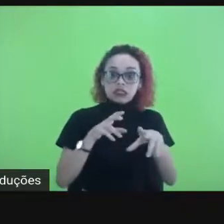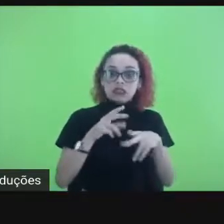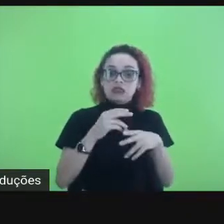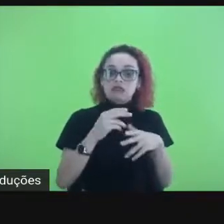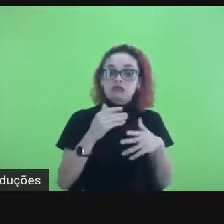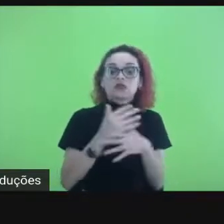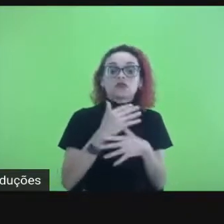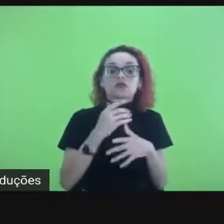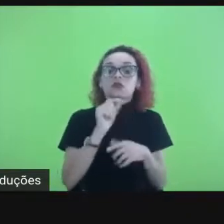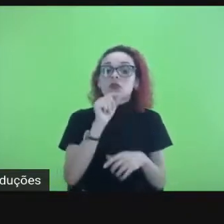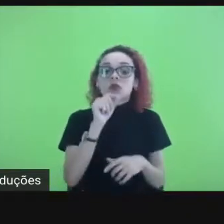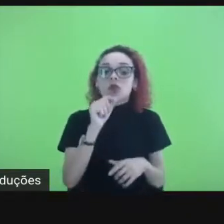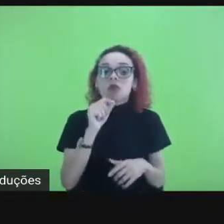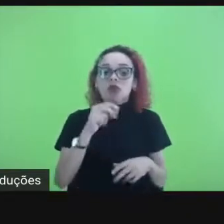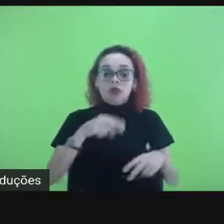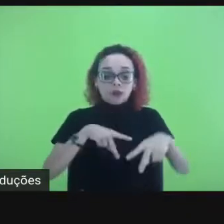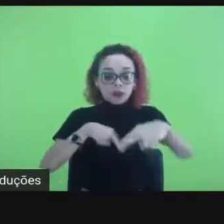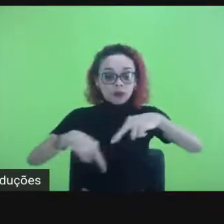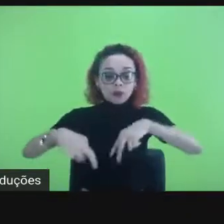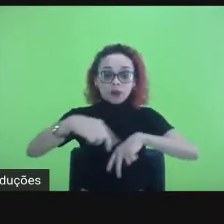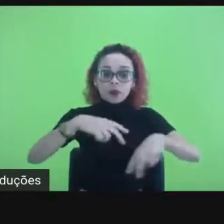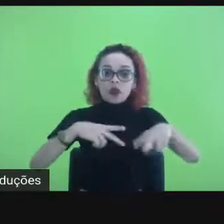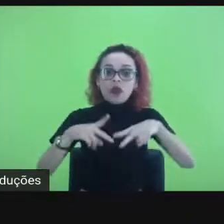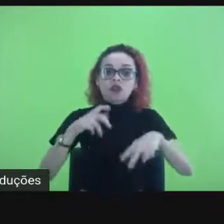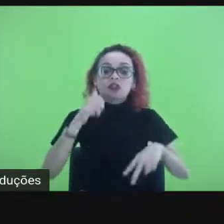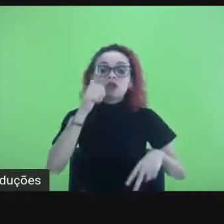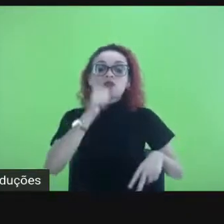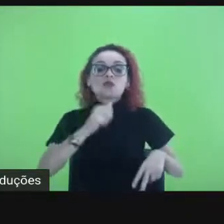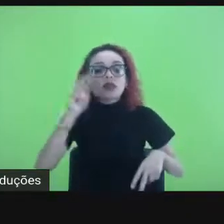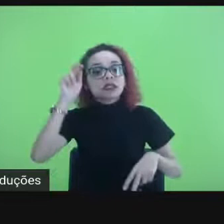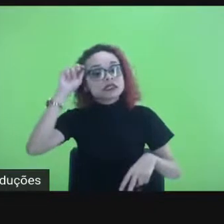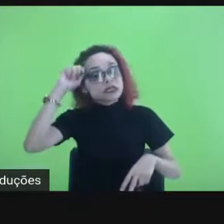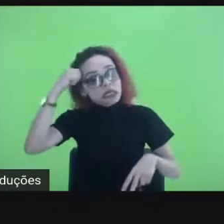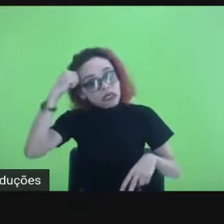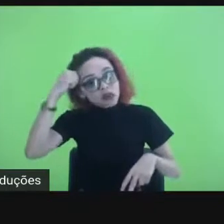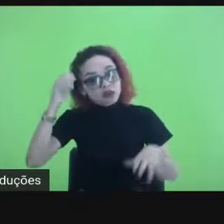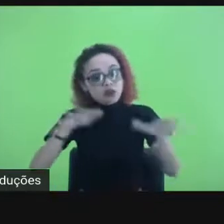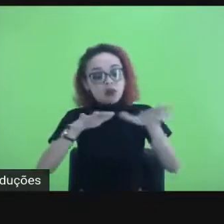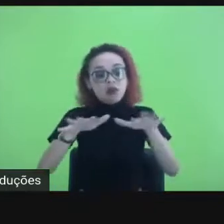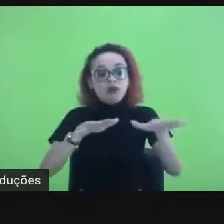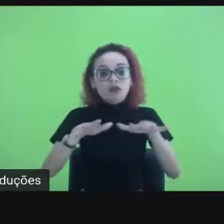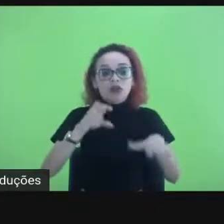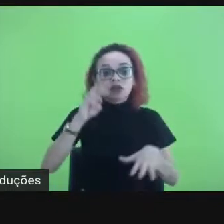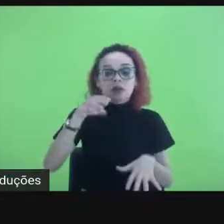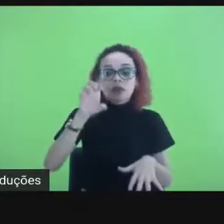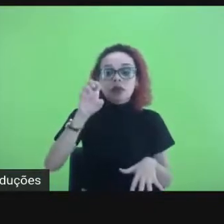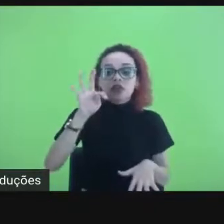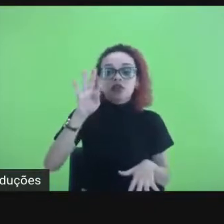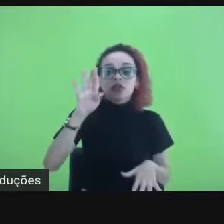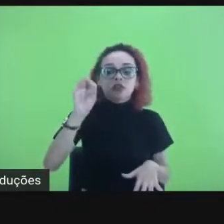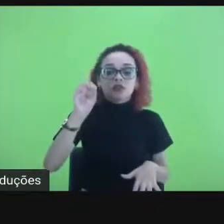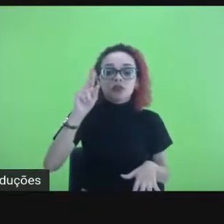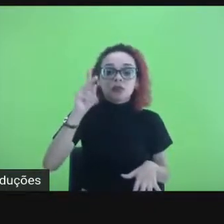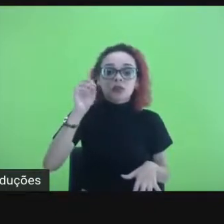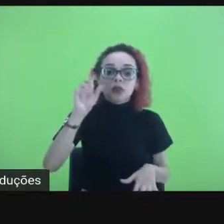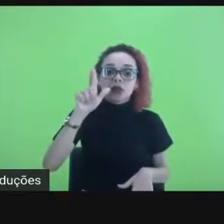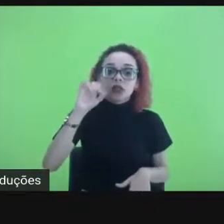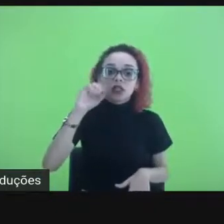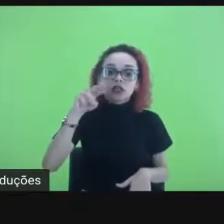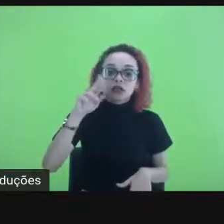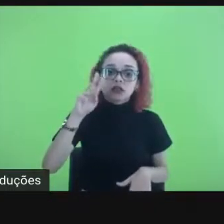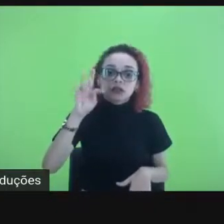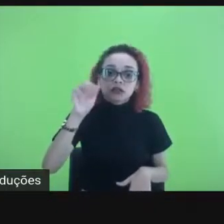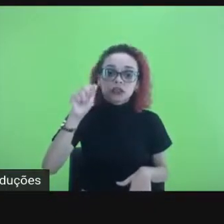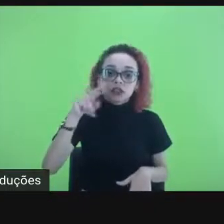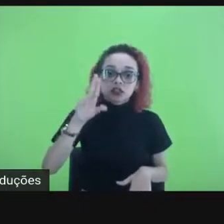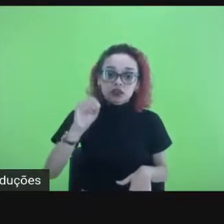negras nos, né, nos movimentos metropolitanos, né, que é algo que acontece em várias capitais, né, em